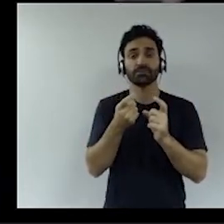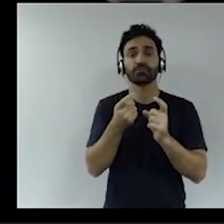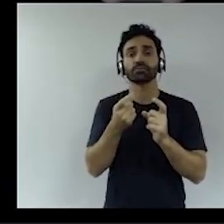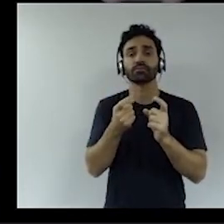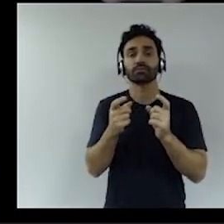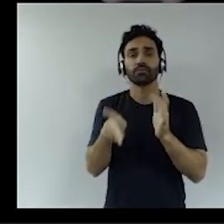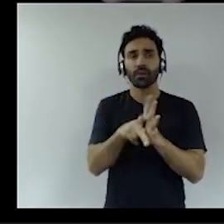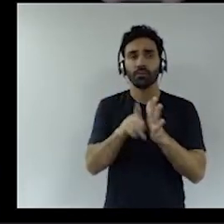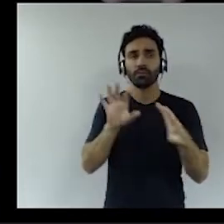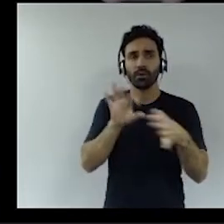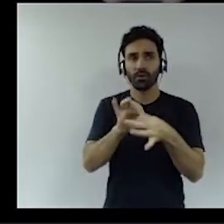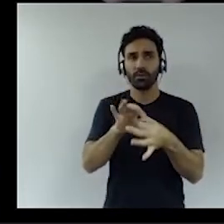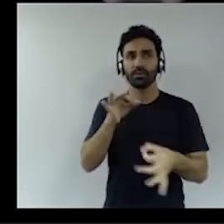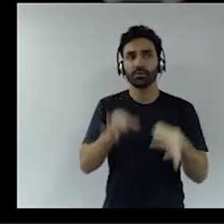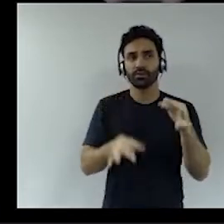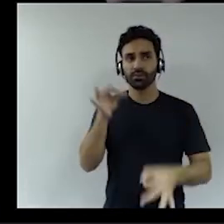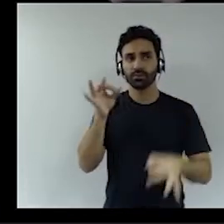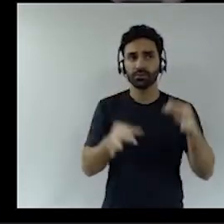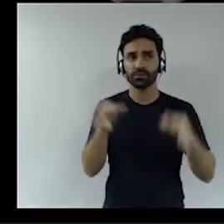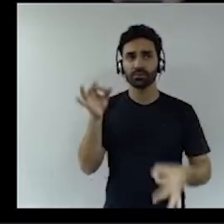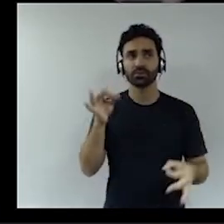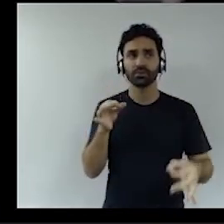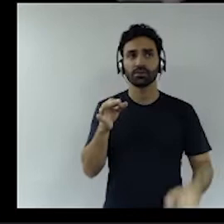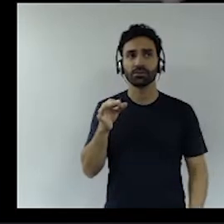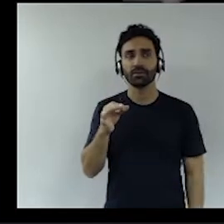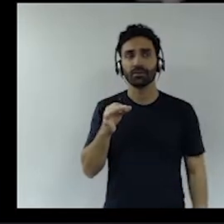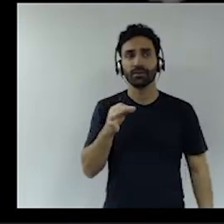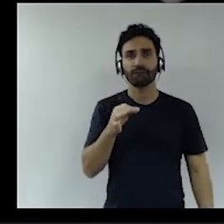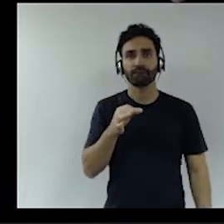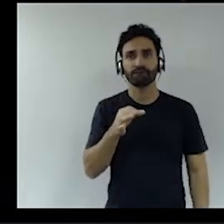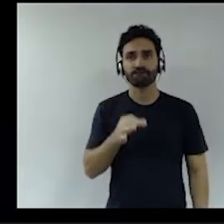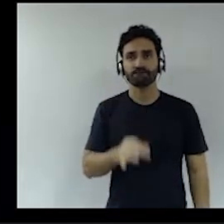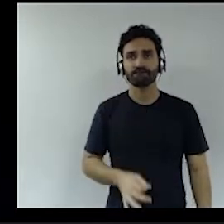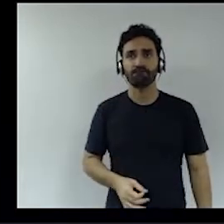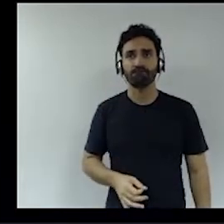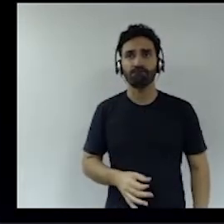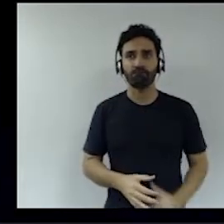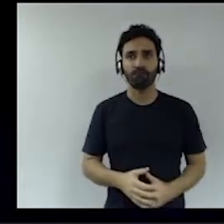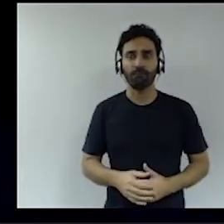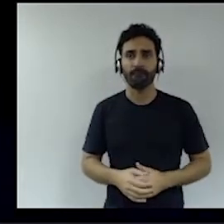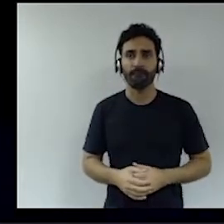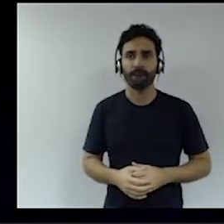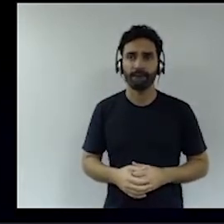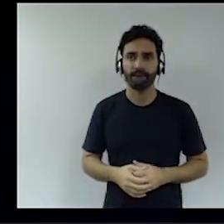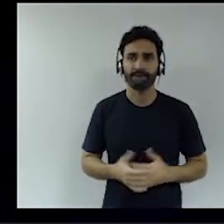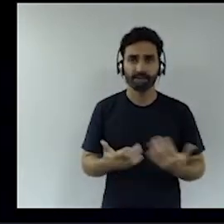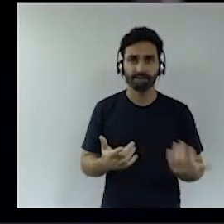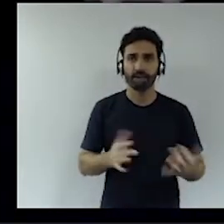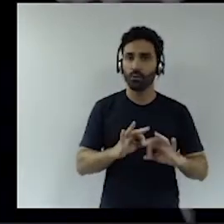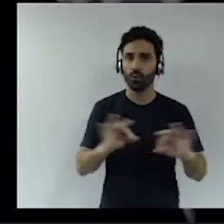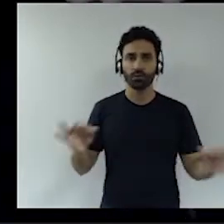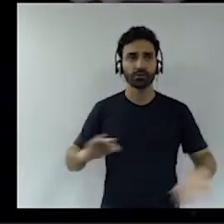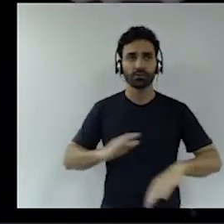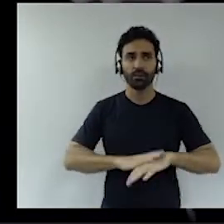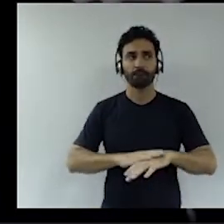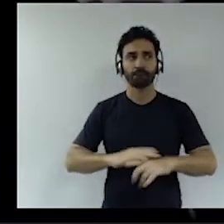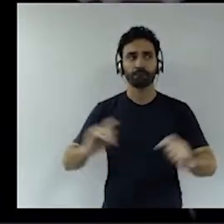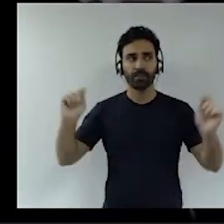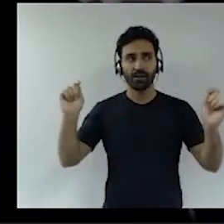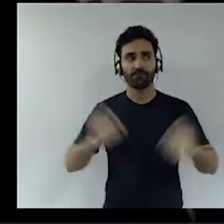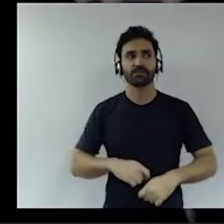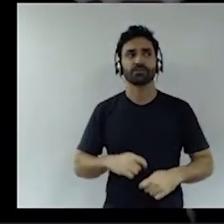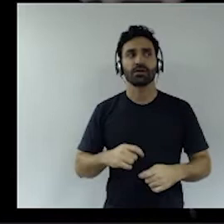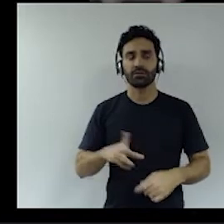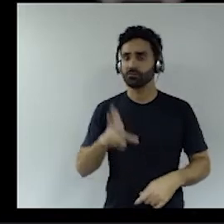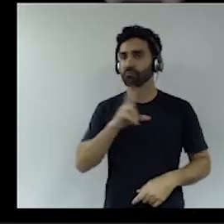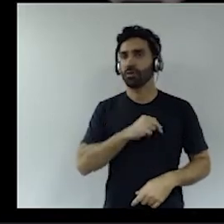do Judiciário, foi assim de uma eficiência que merece todos